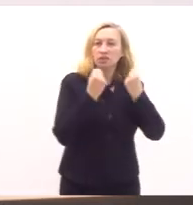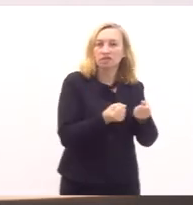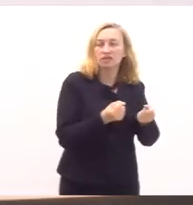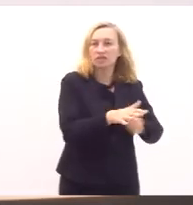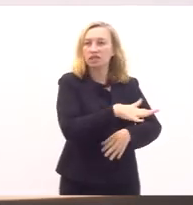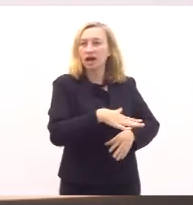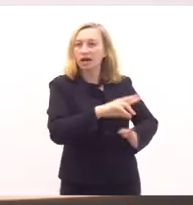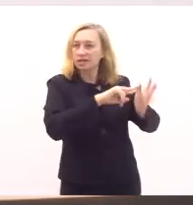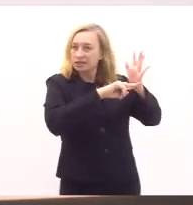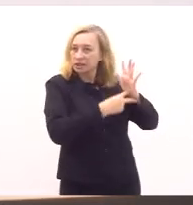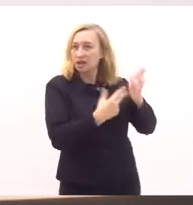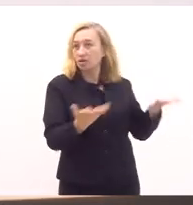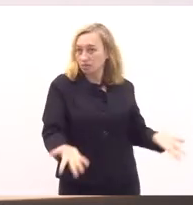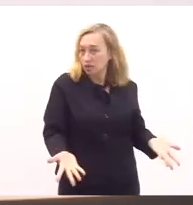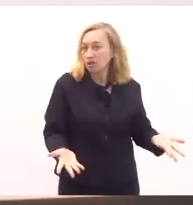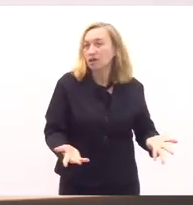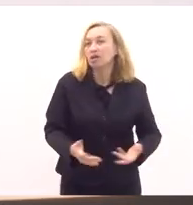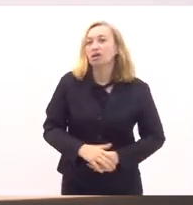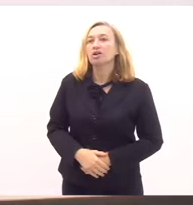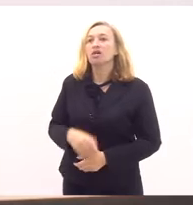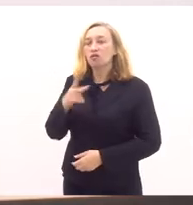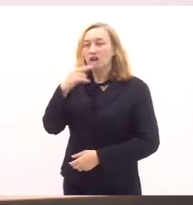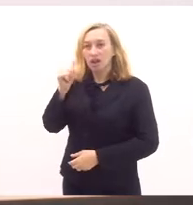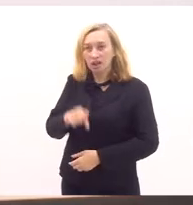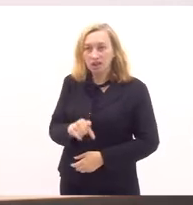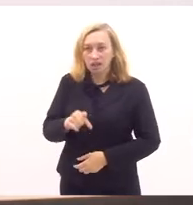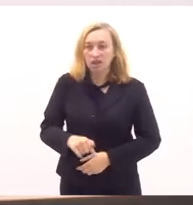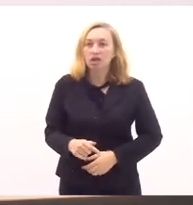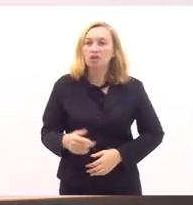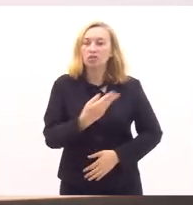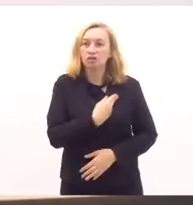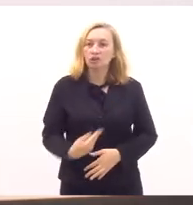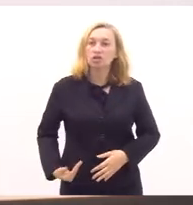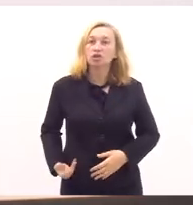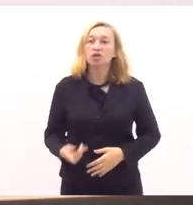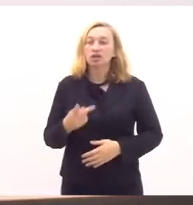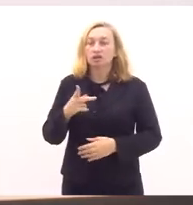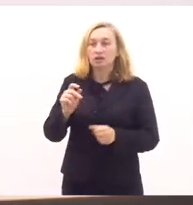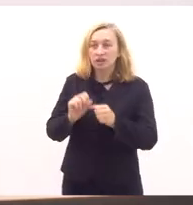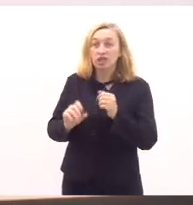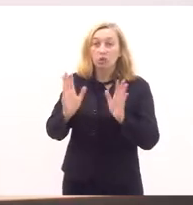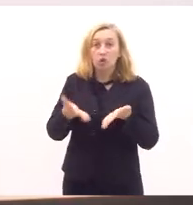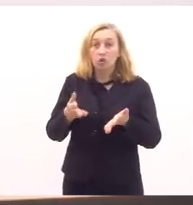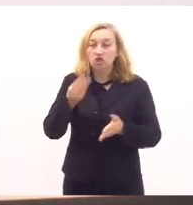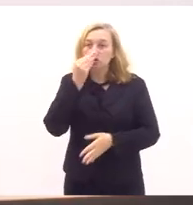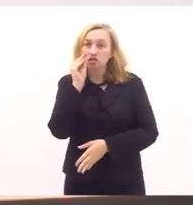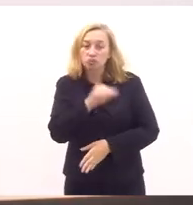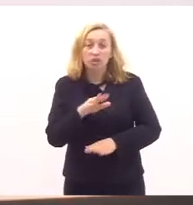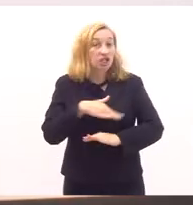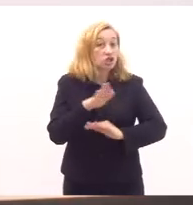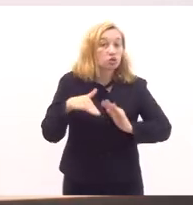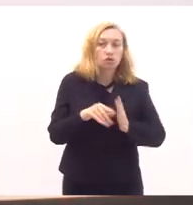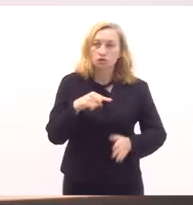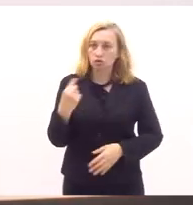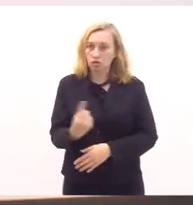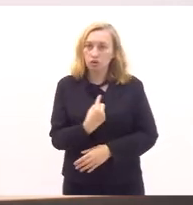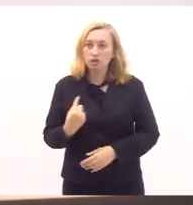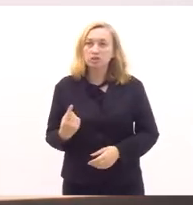sindical. Tá? Então, eu digo aqui isso para o governador. O que o senhor está fazendo hoje é um desrespeito a todos nós.